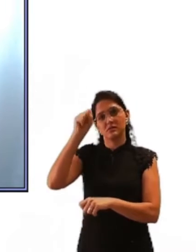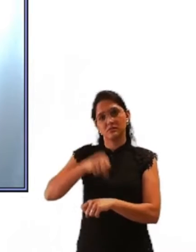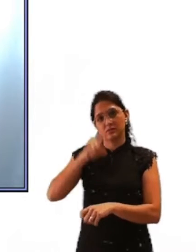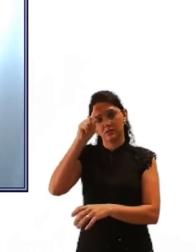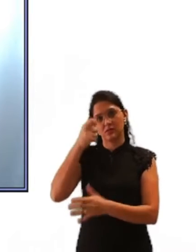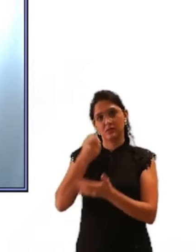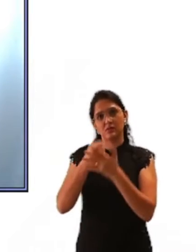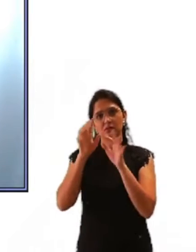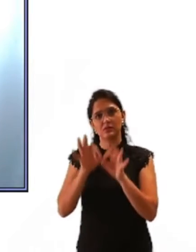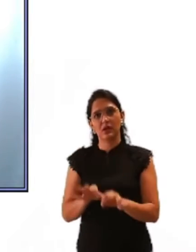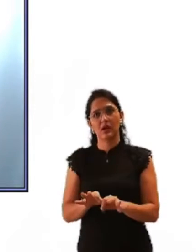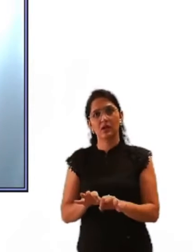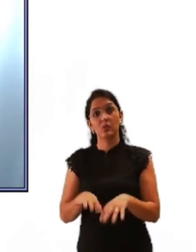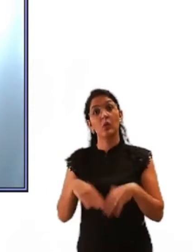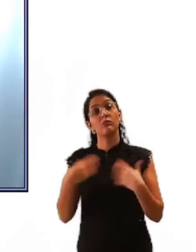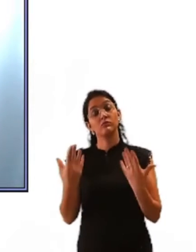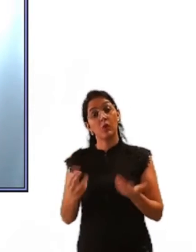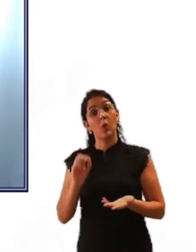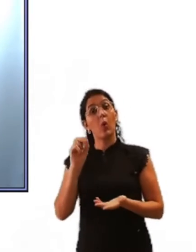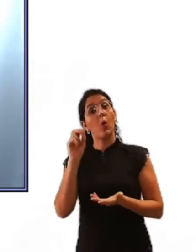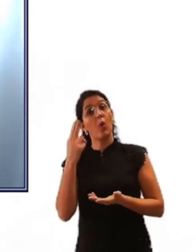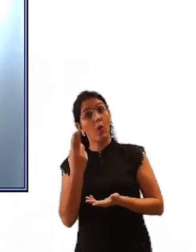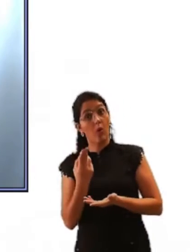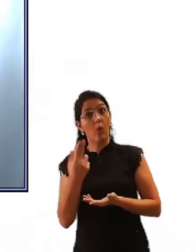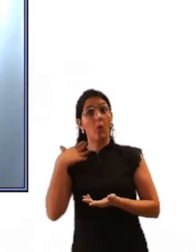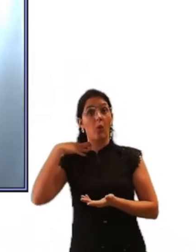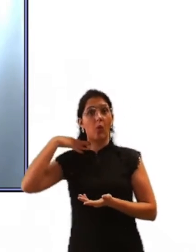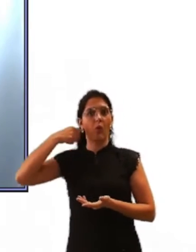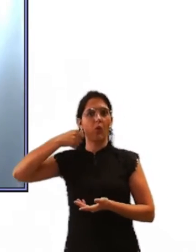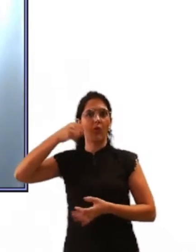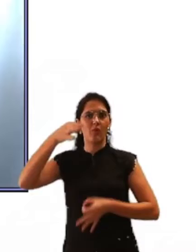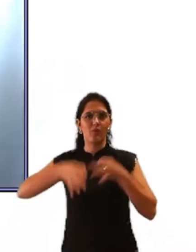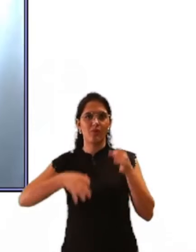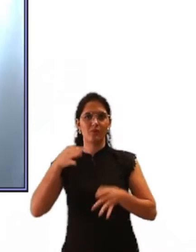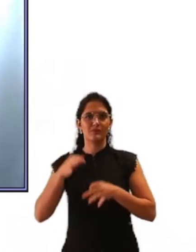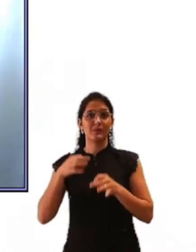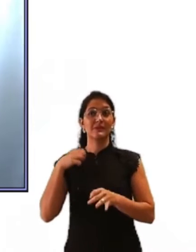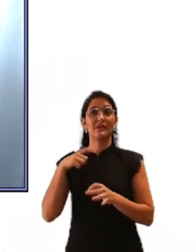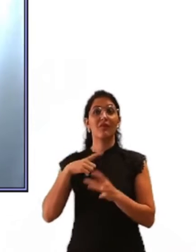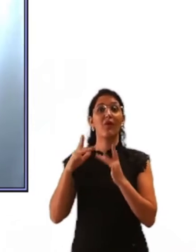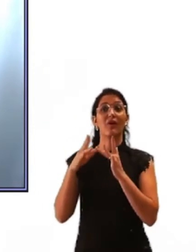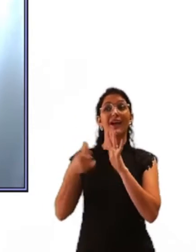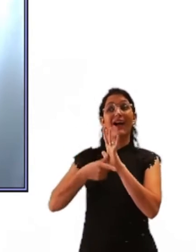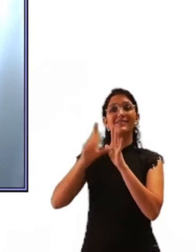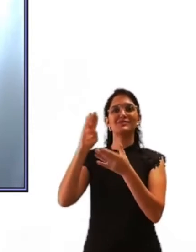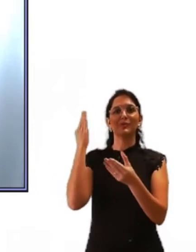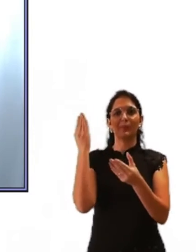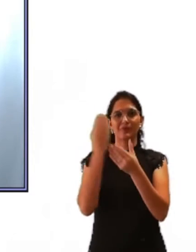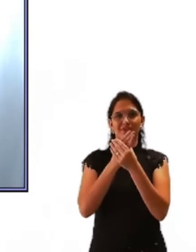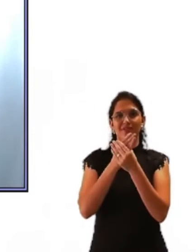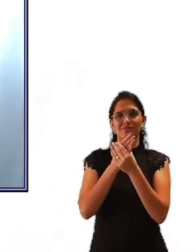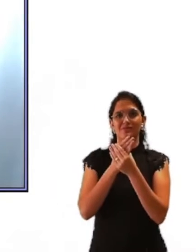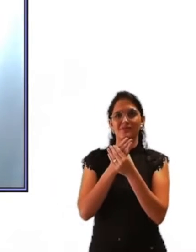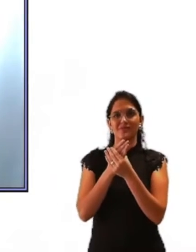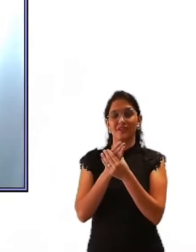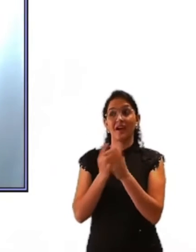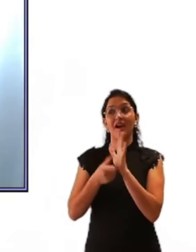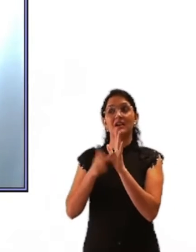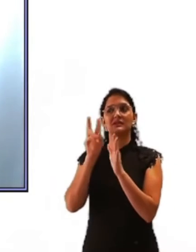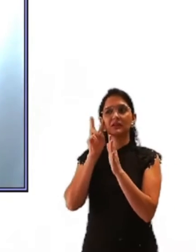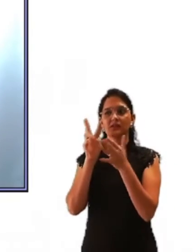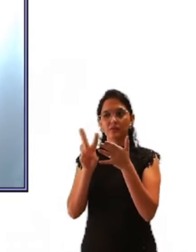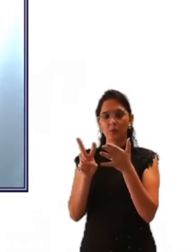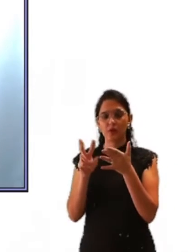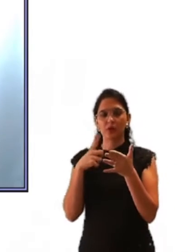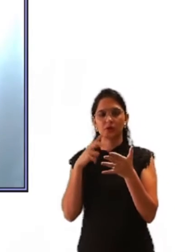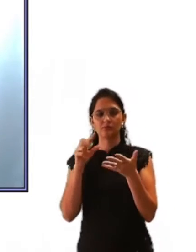aquele juiz que teve contato pré-processual não seja, entre aspas, contaminado por